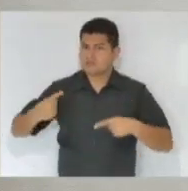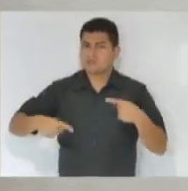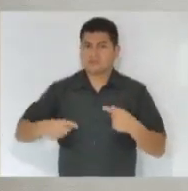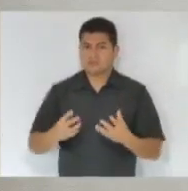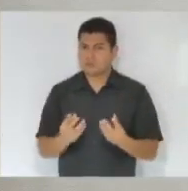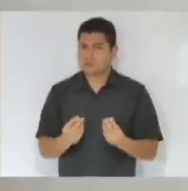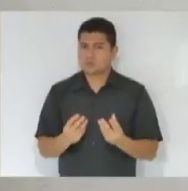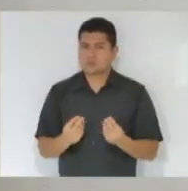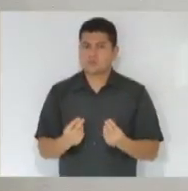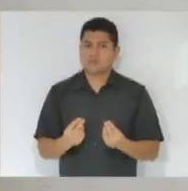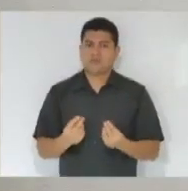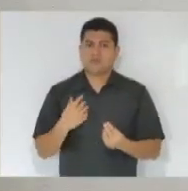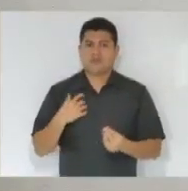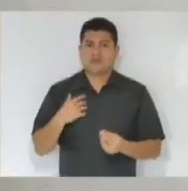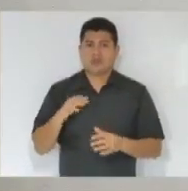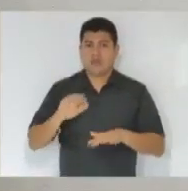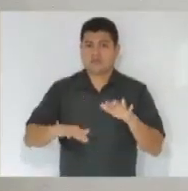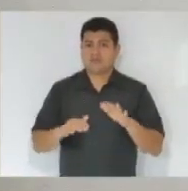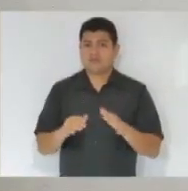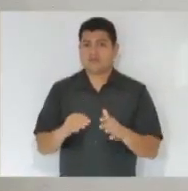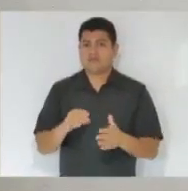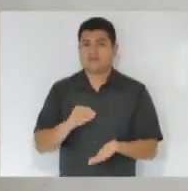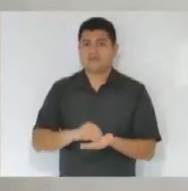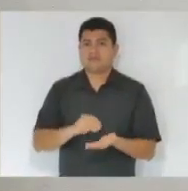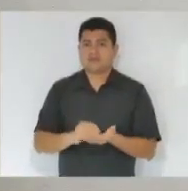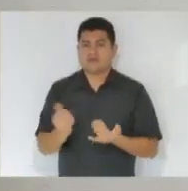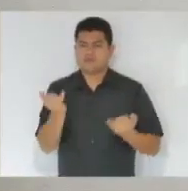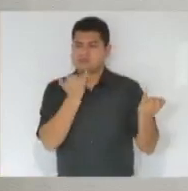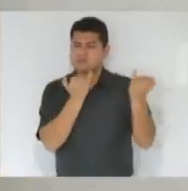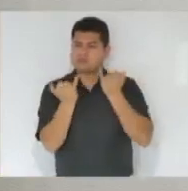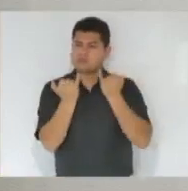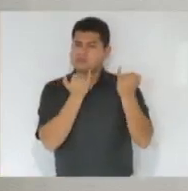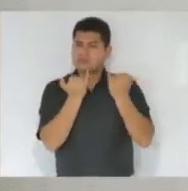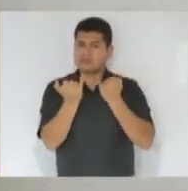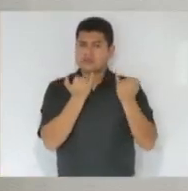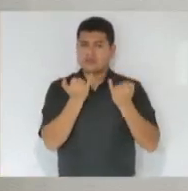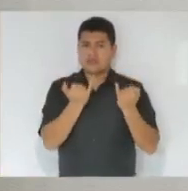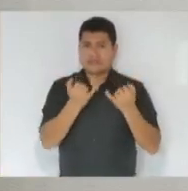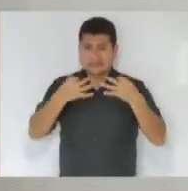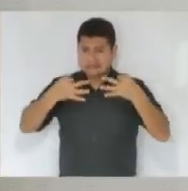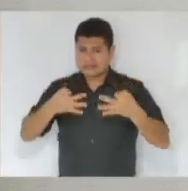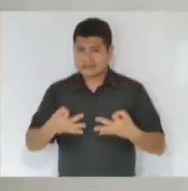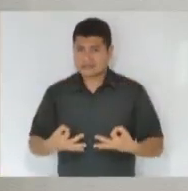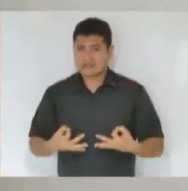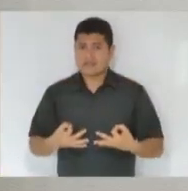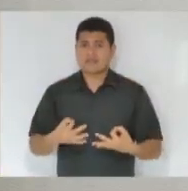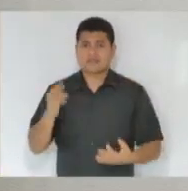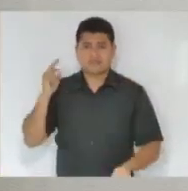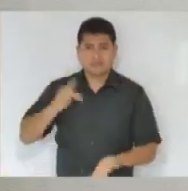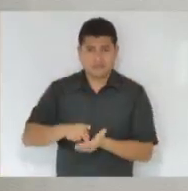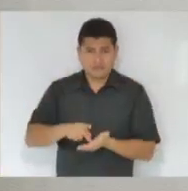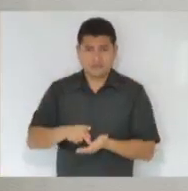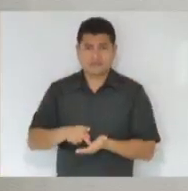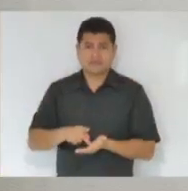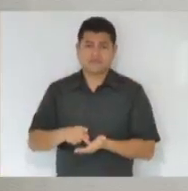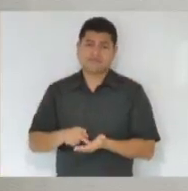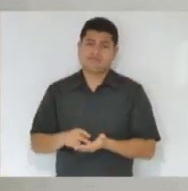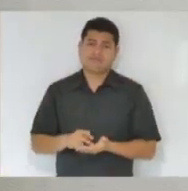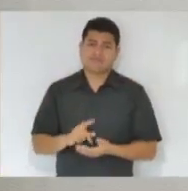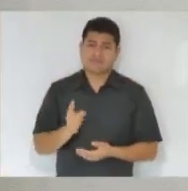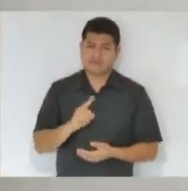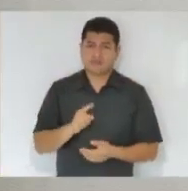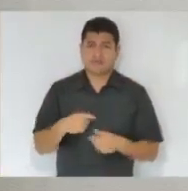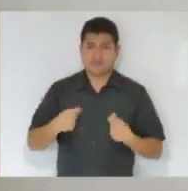às vezes, as informações não são, senhores deputados, aquelas que, de fato, precisam ser levadas